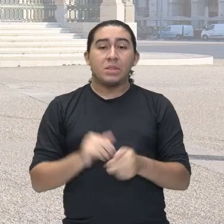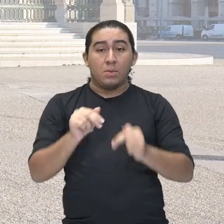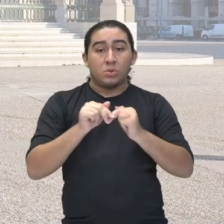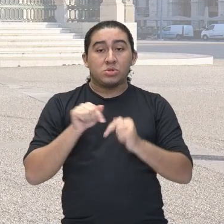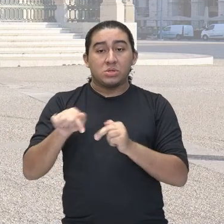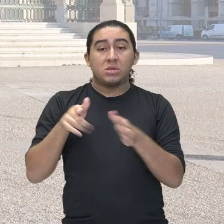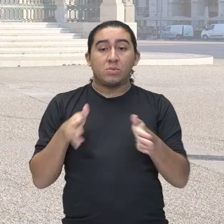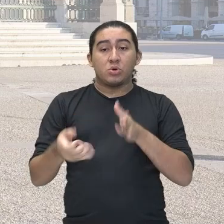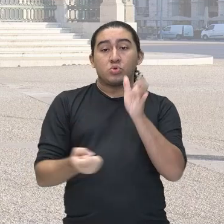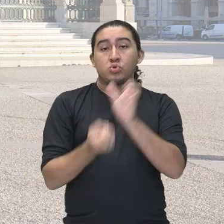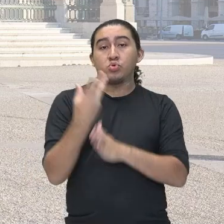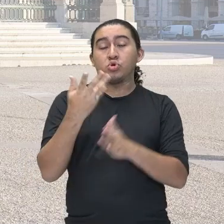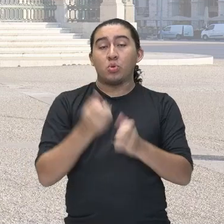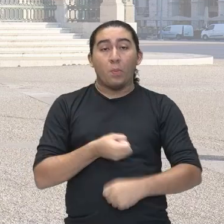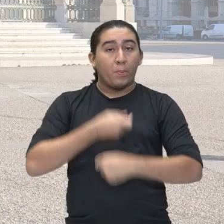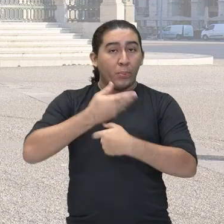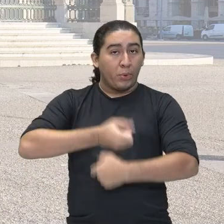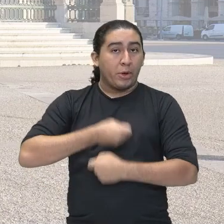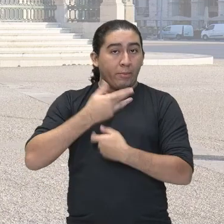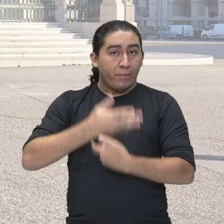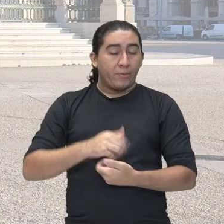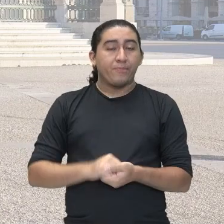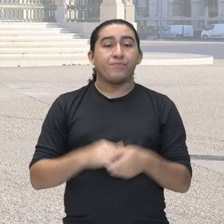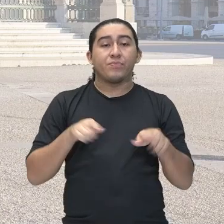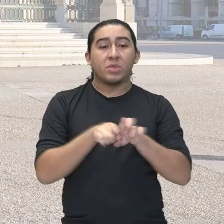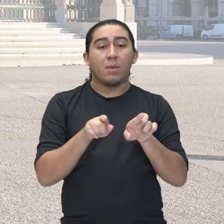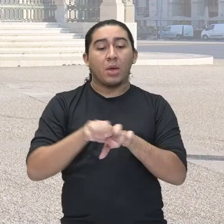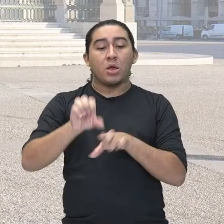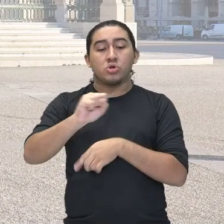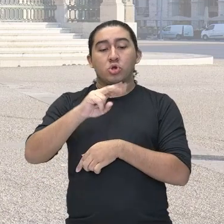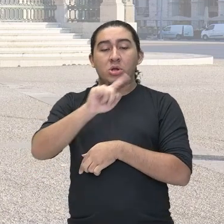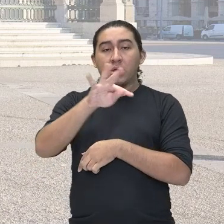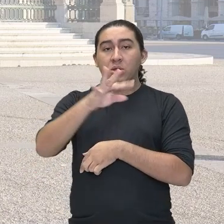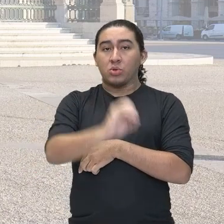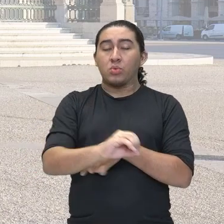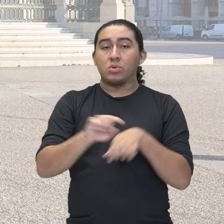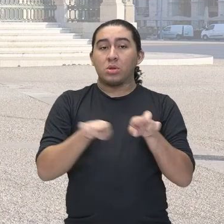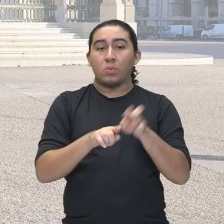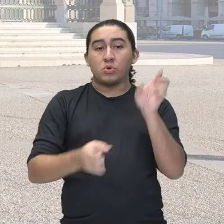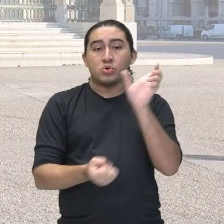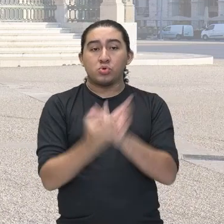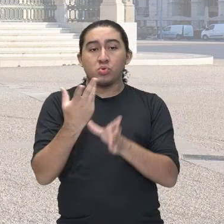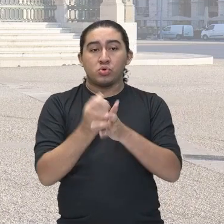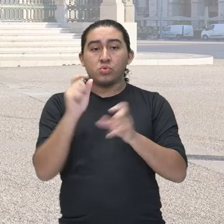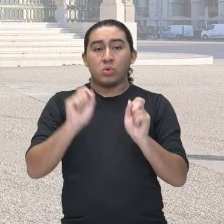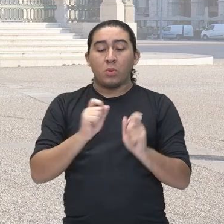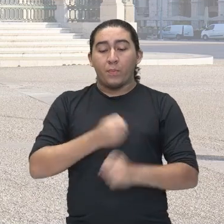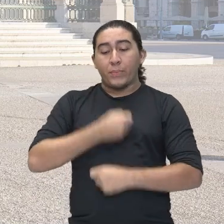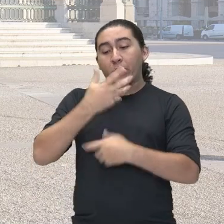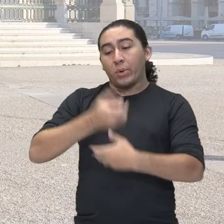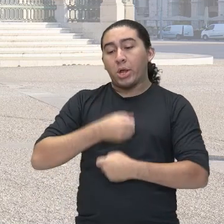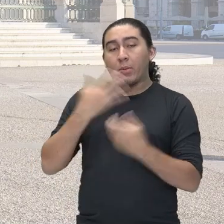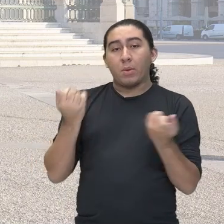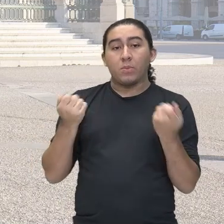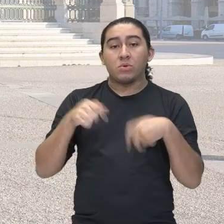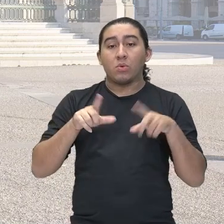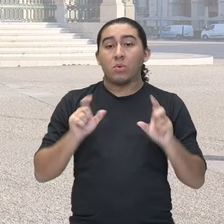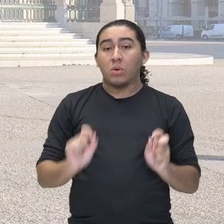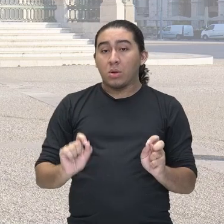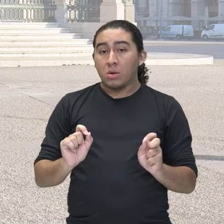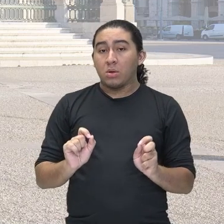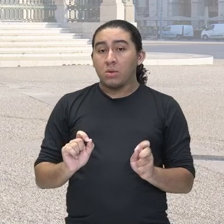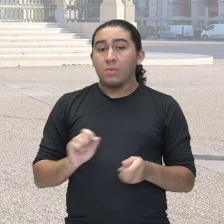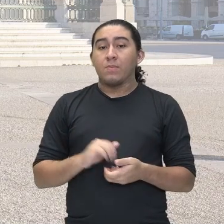surgem os poemas, surge o soneto, surge, então, o poema de forma fixa, que vocês